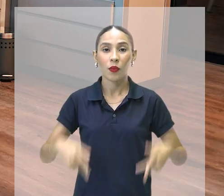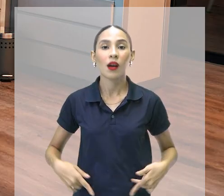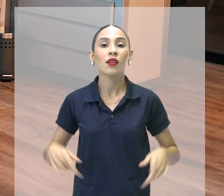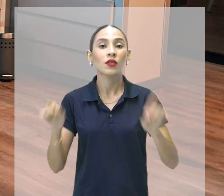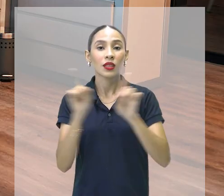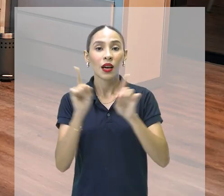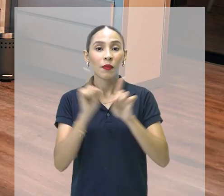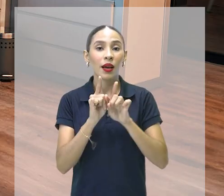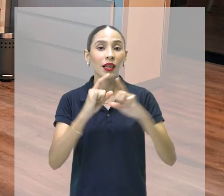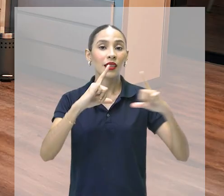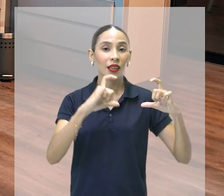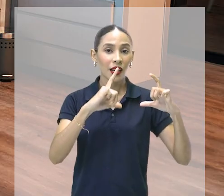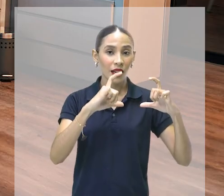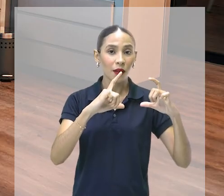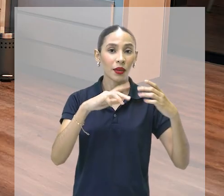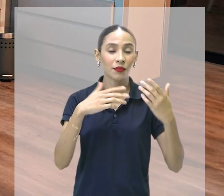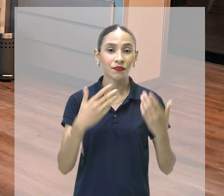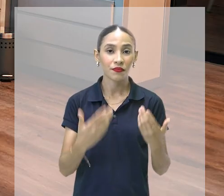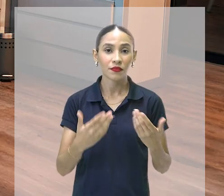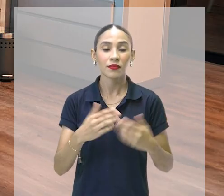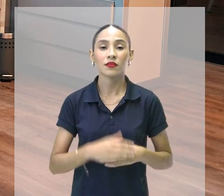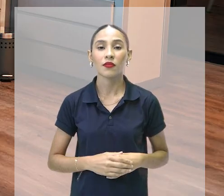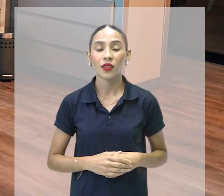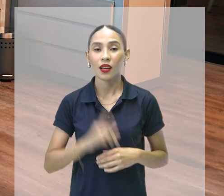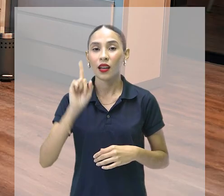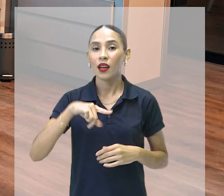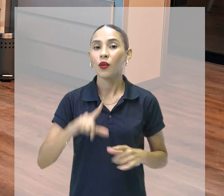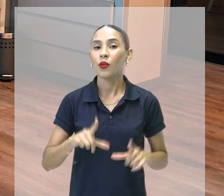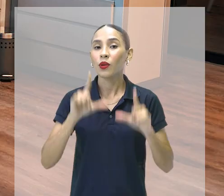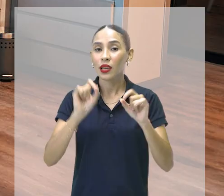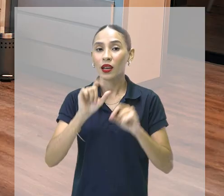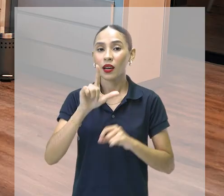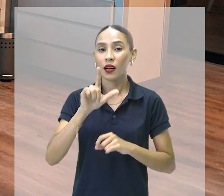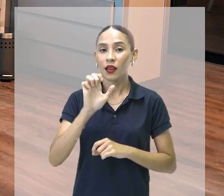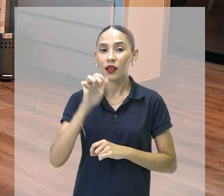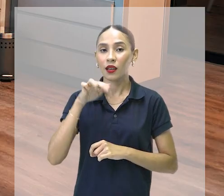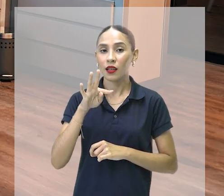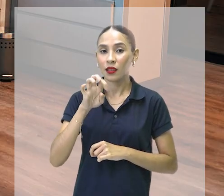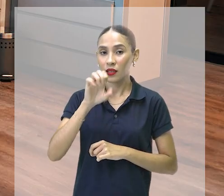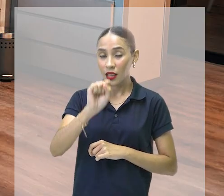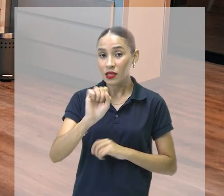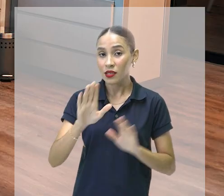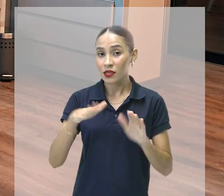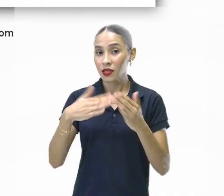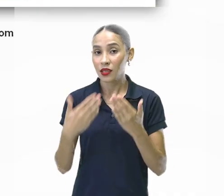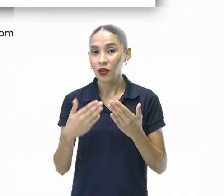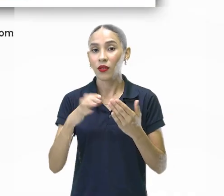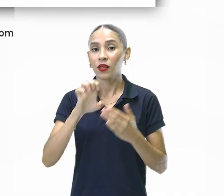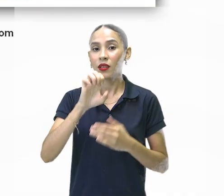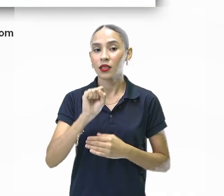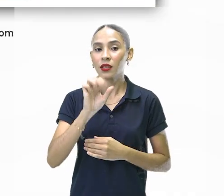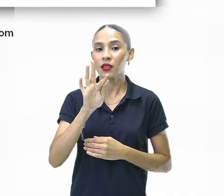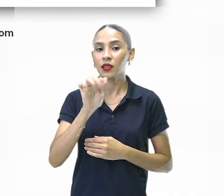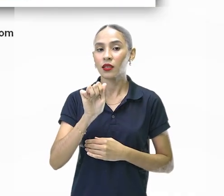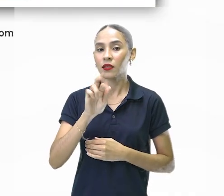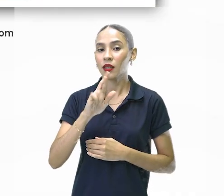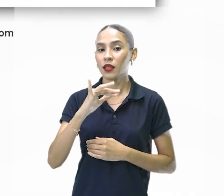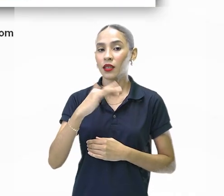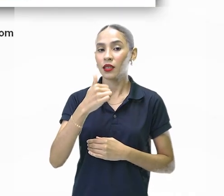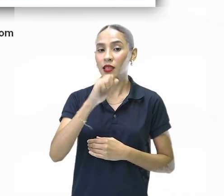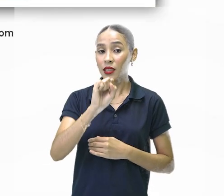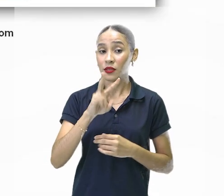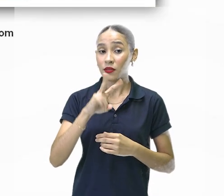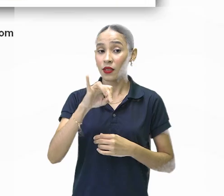do sistema da câmera fotográfica, é exatamente as lentes. E as lentes esféricas, que é o que a gente